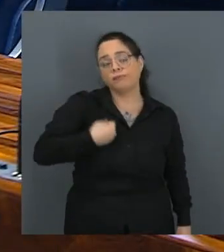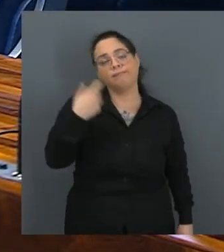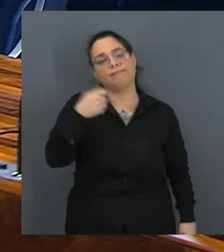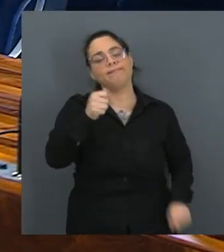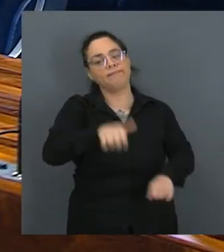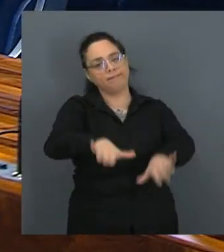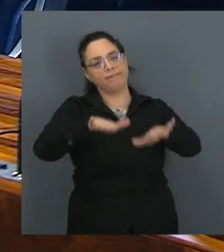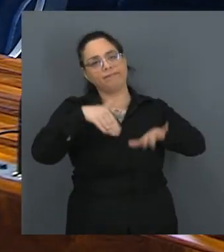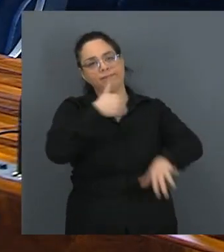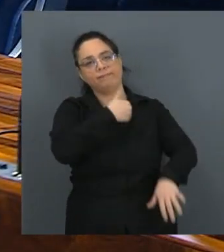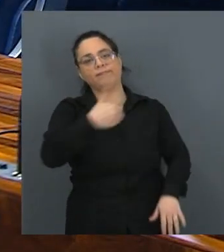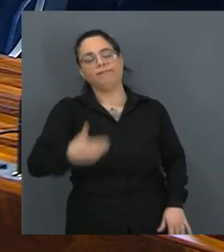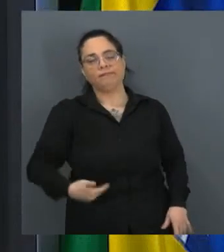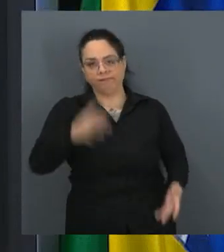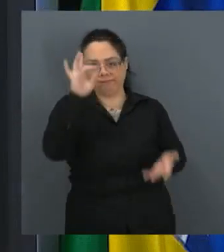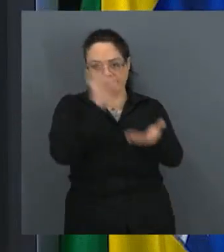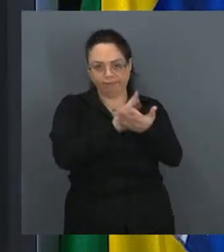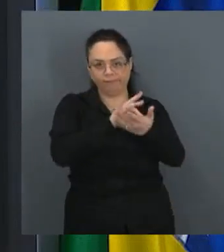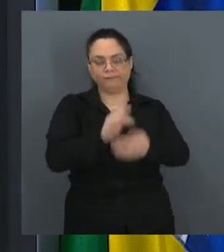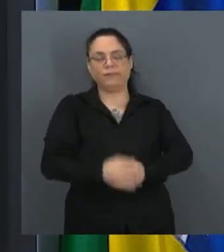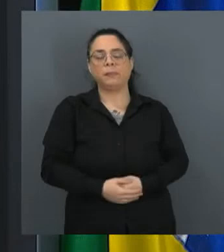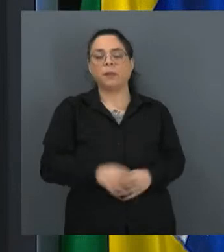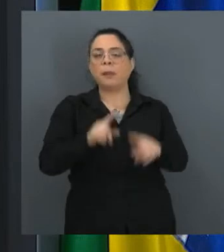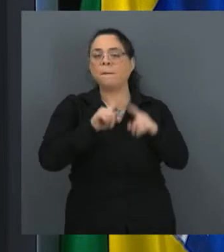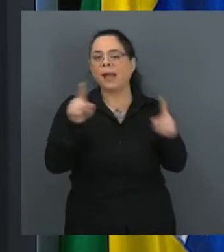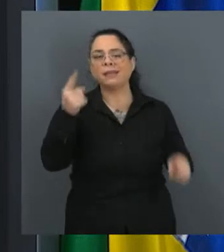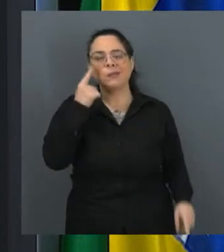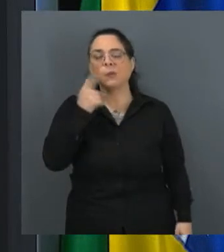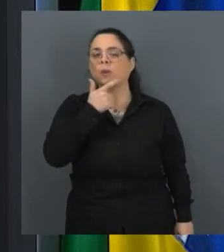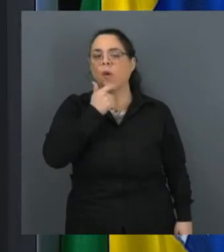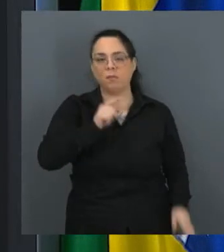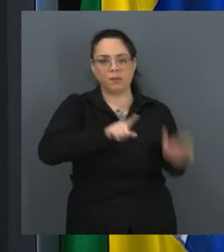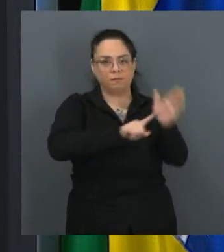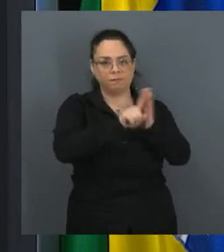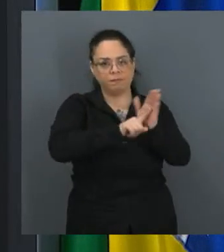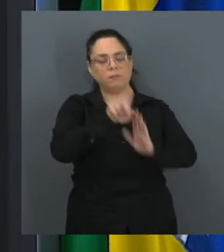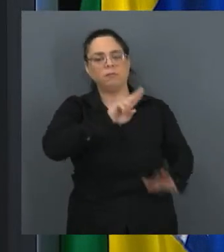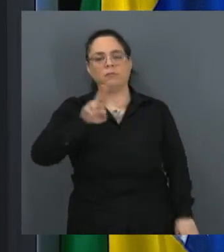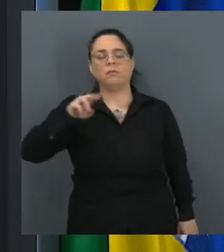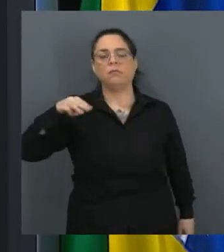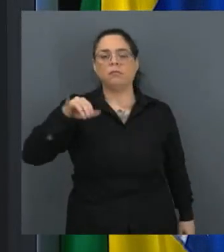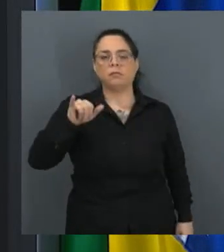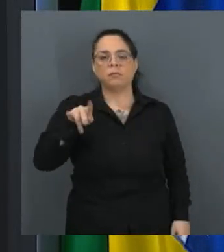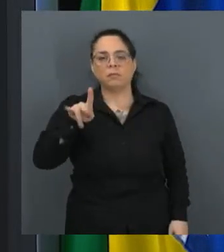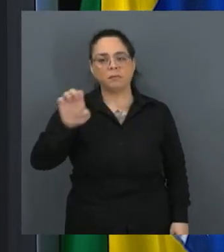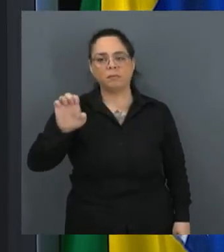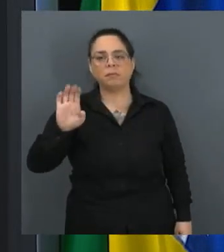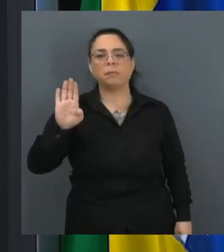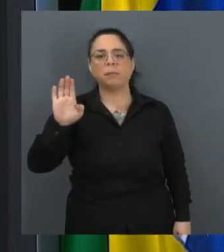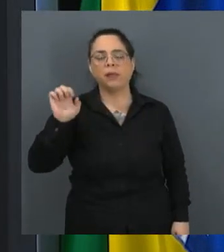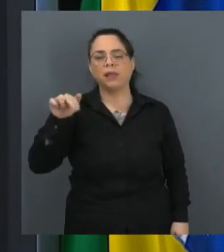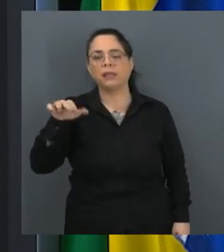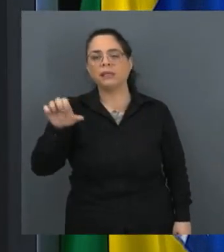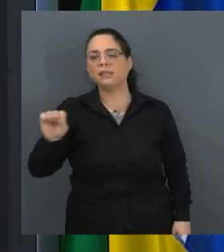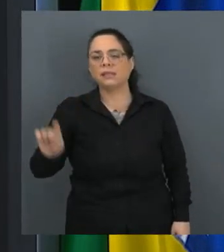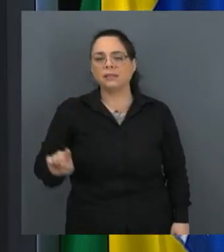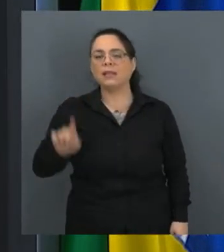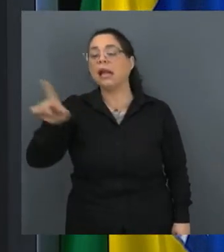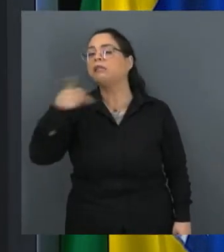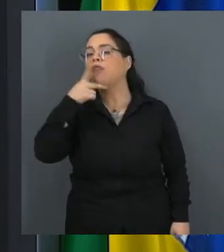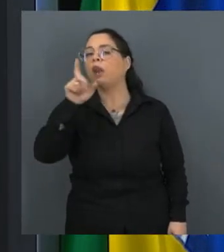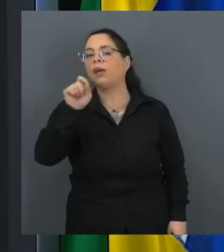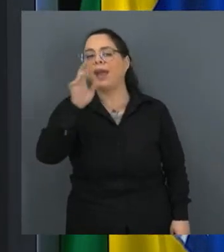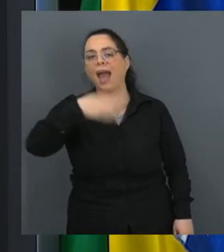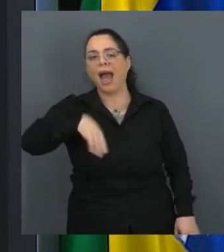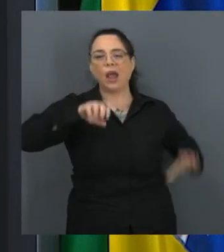audiências públicas. Mas olha só, Mike Benz cita também a Rede Globo como uma importante peça